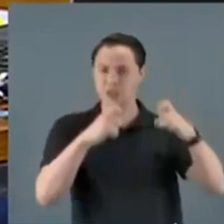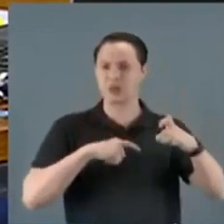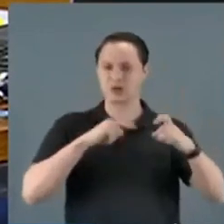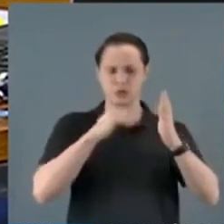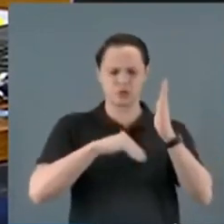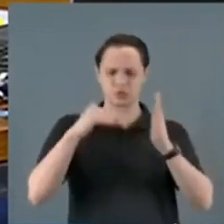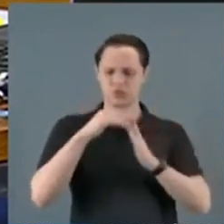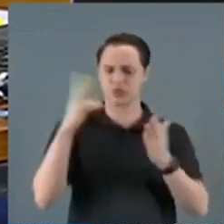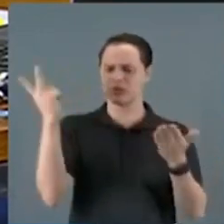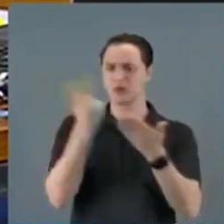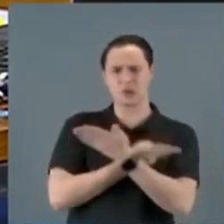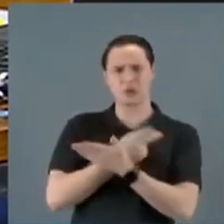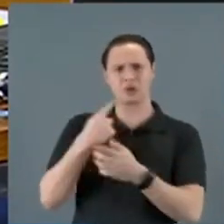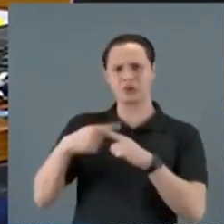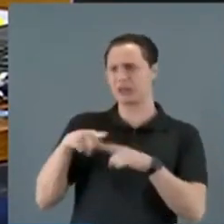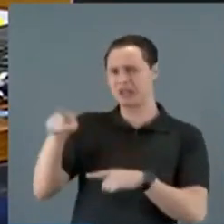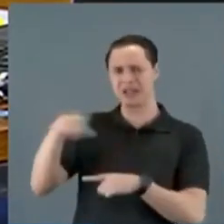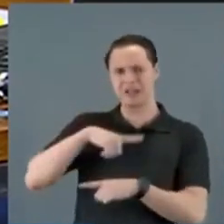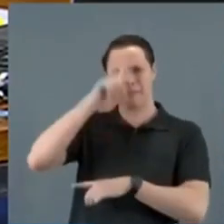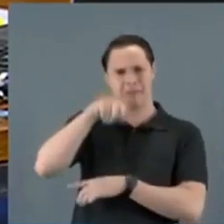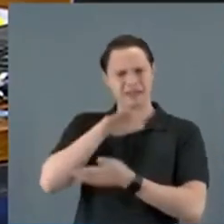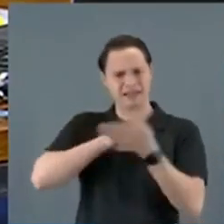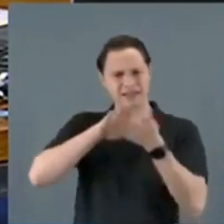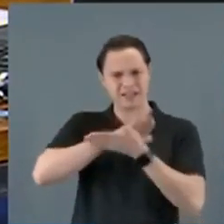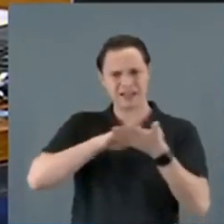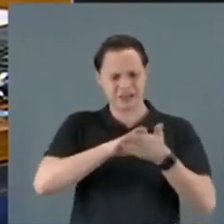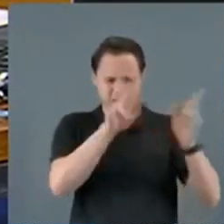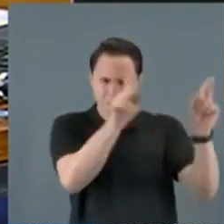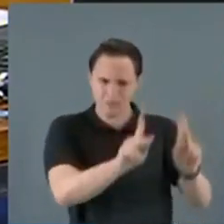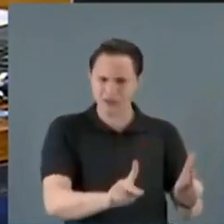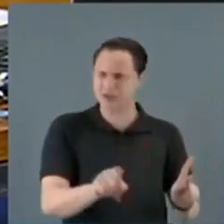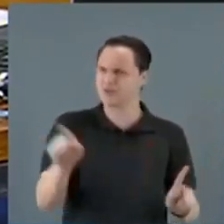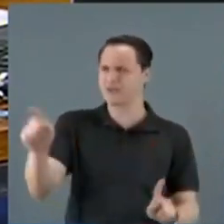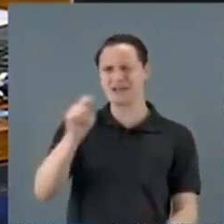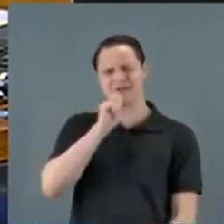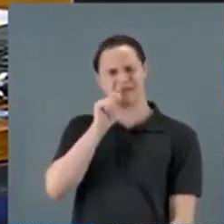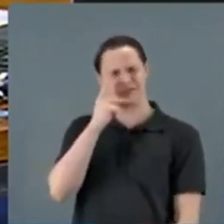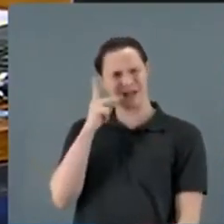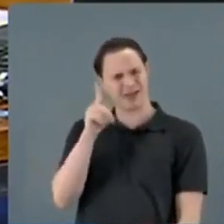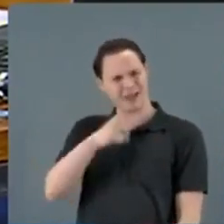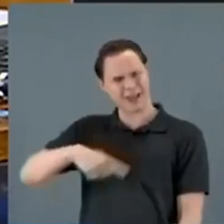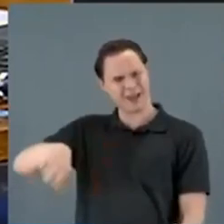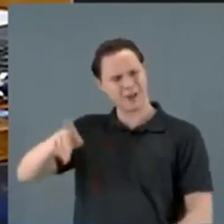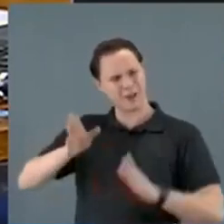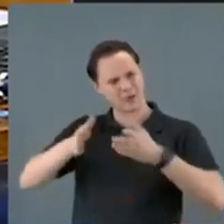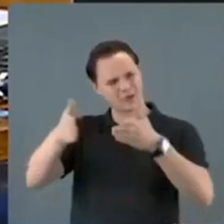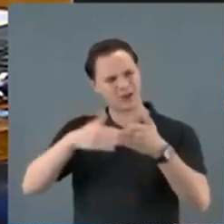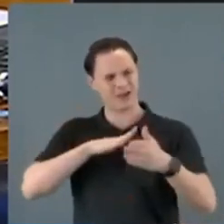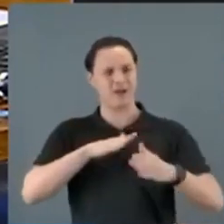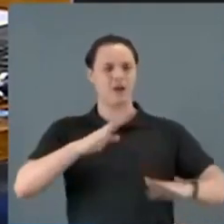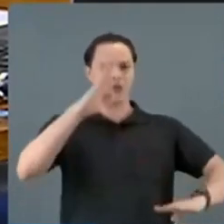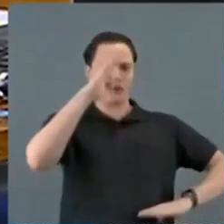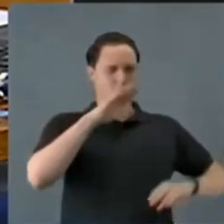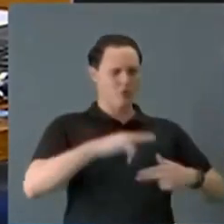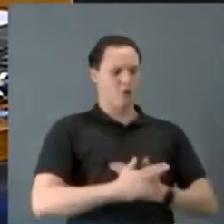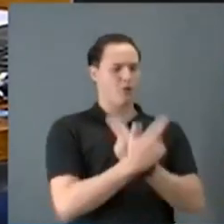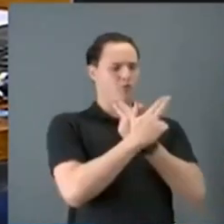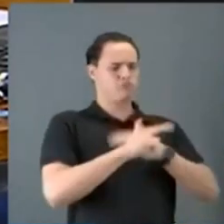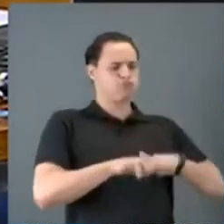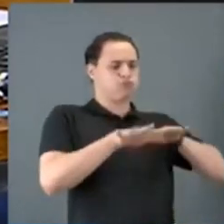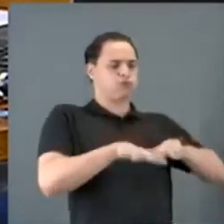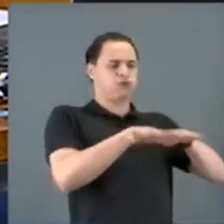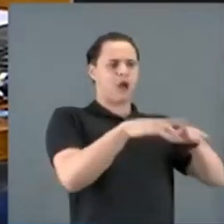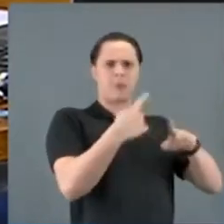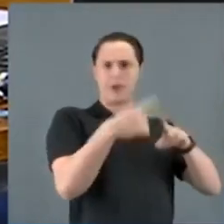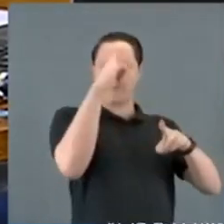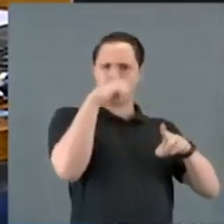o presidente não deu ordem para apaziguar o país. O senhor ainda disse que eles continuaram na frente do Exército porque o presidente não deu ordem para eles